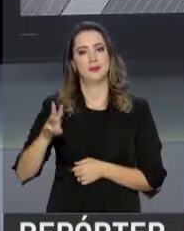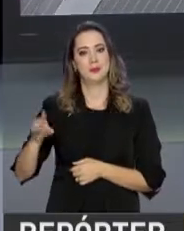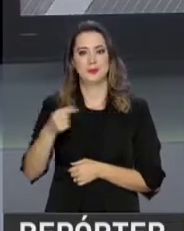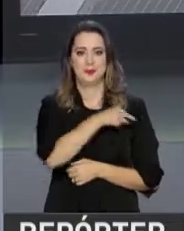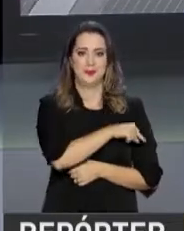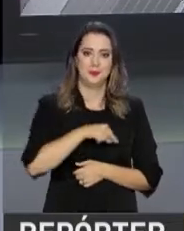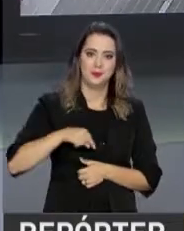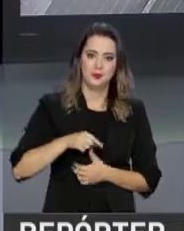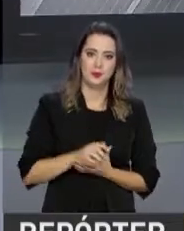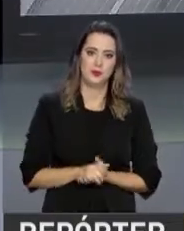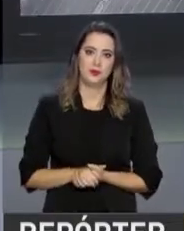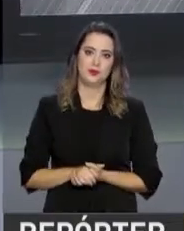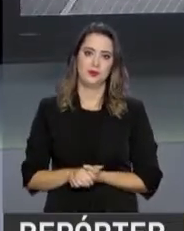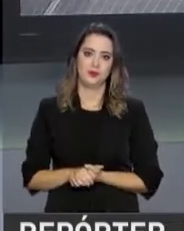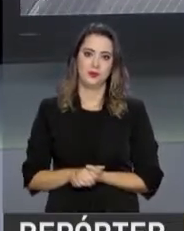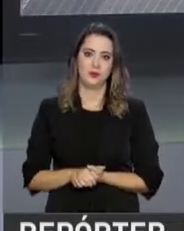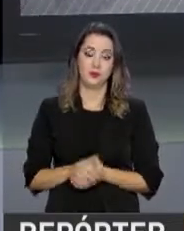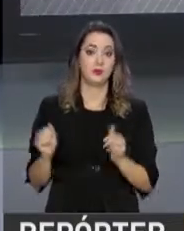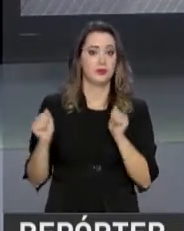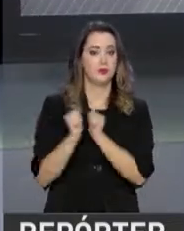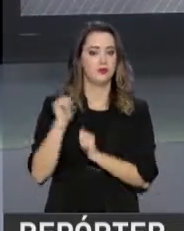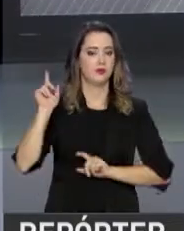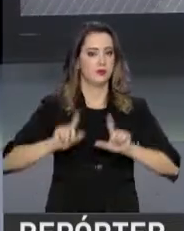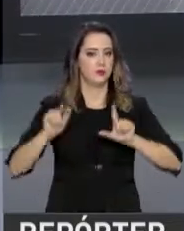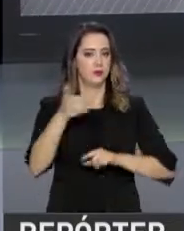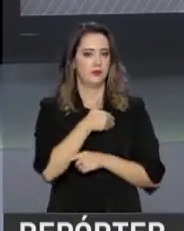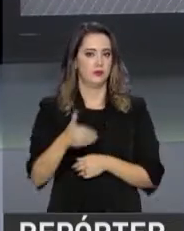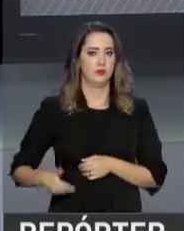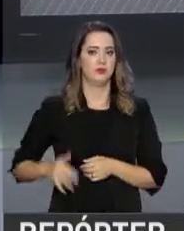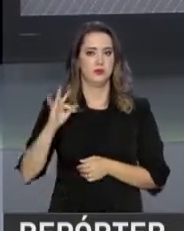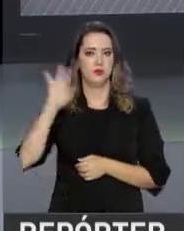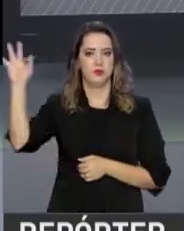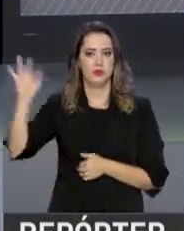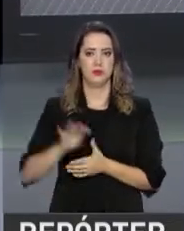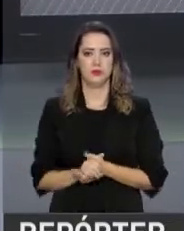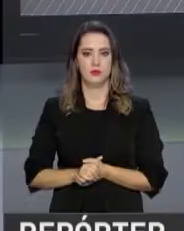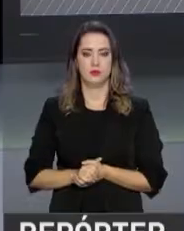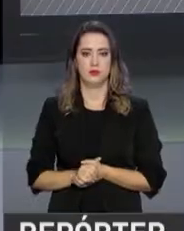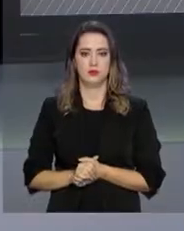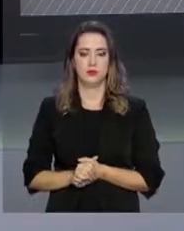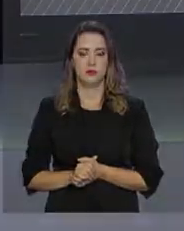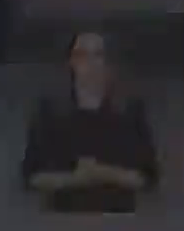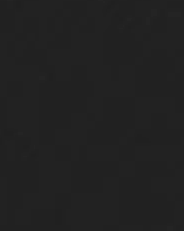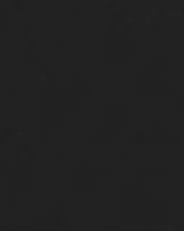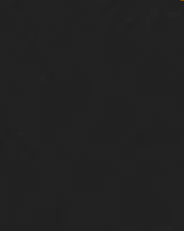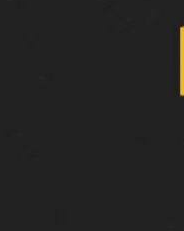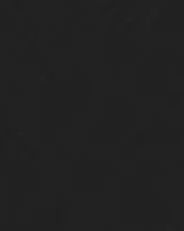da nbr na internet continue com a gente na nbr a tv do governo federal